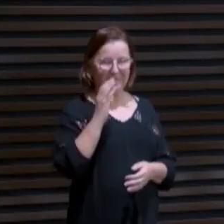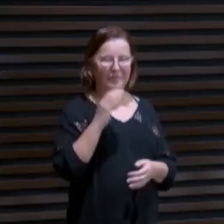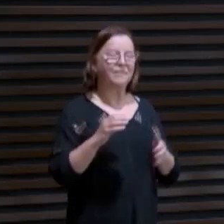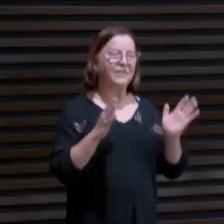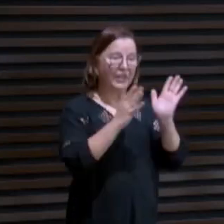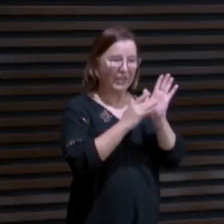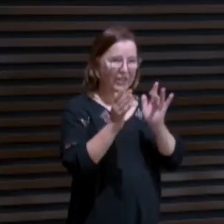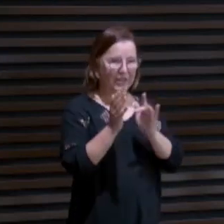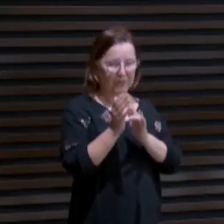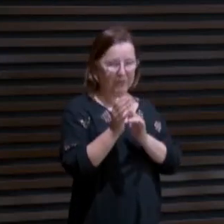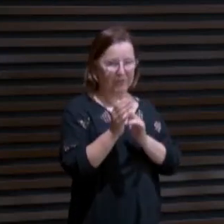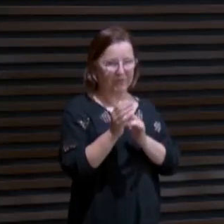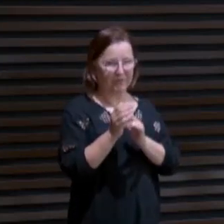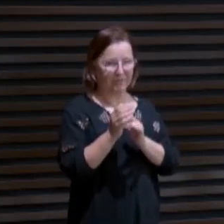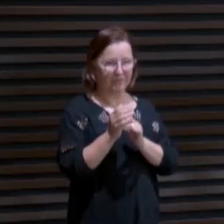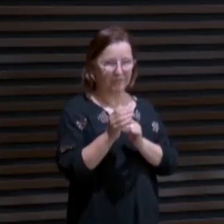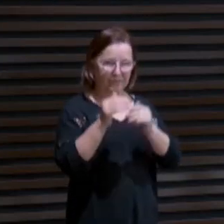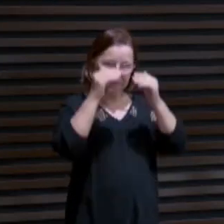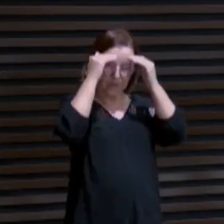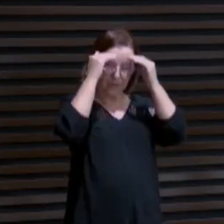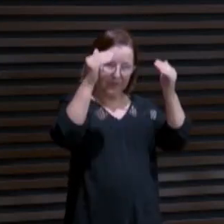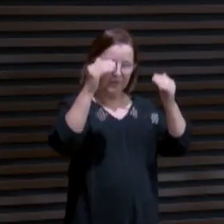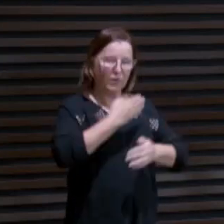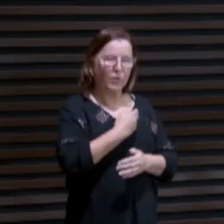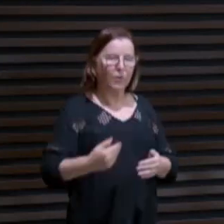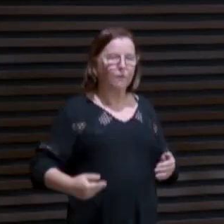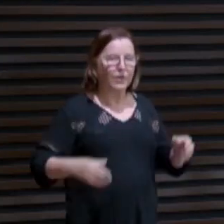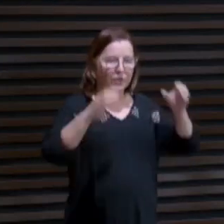Jesus se submeteu ao governo de César. Por quê?